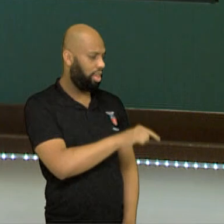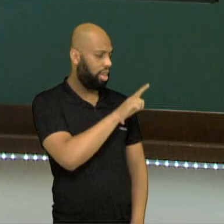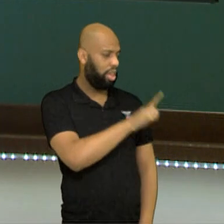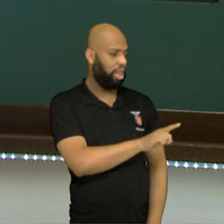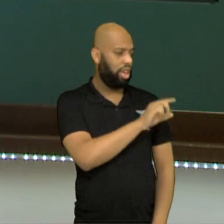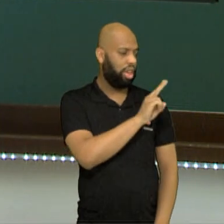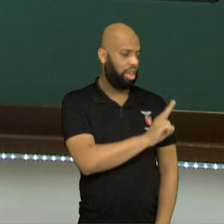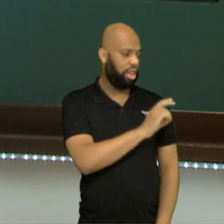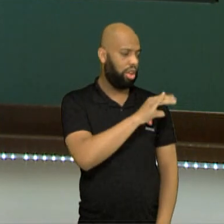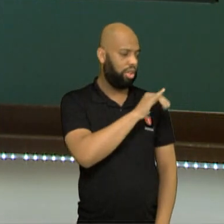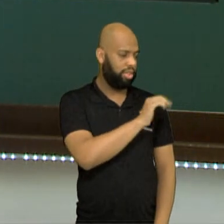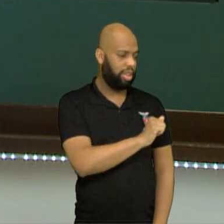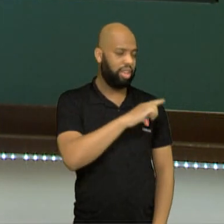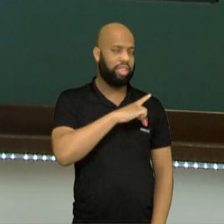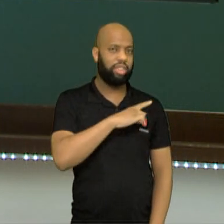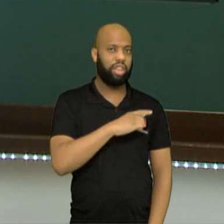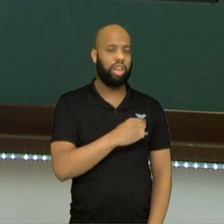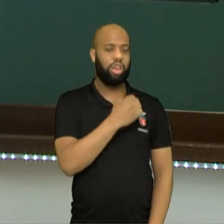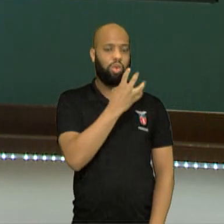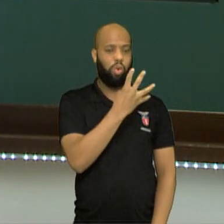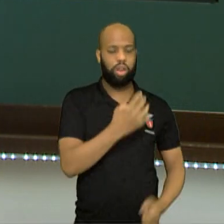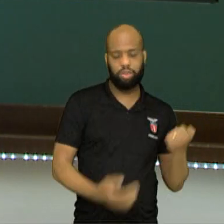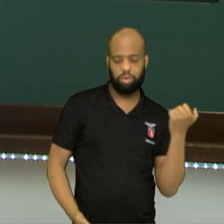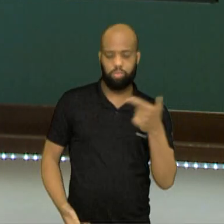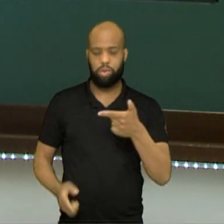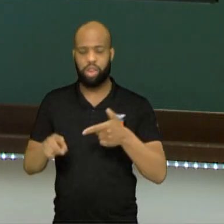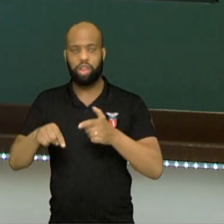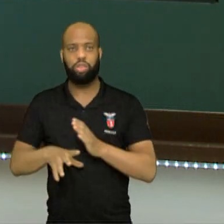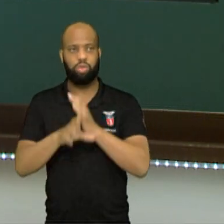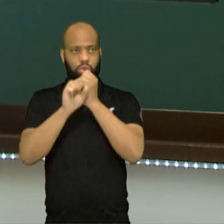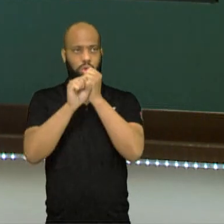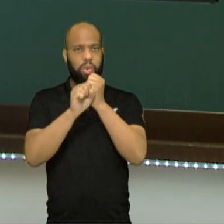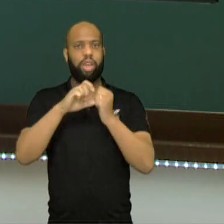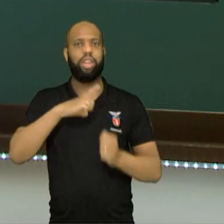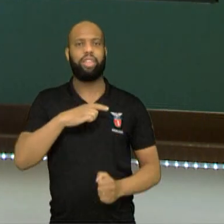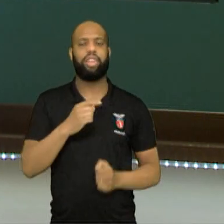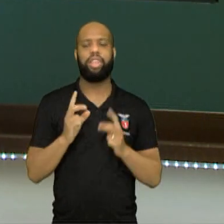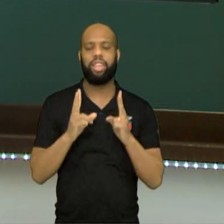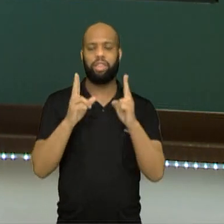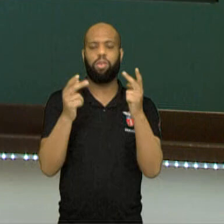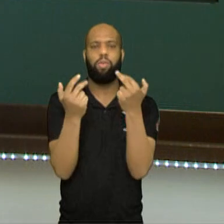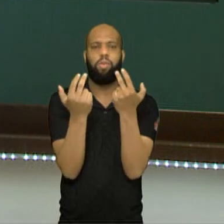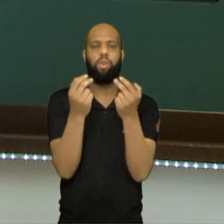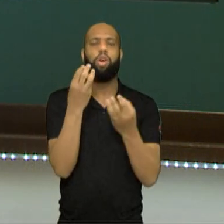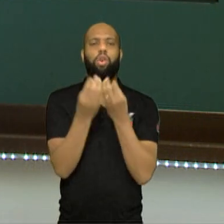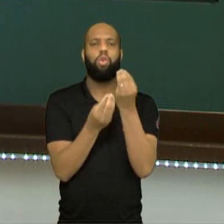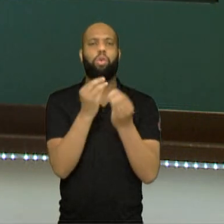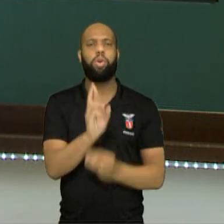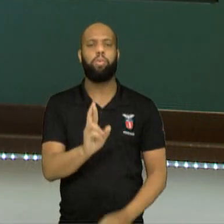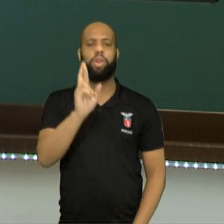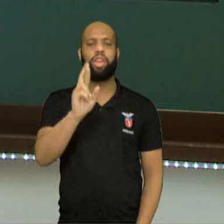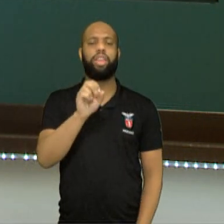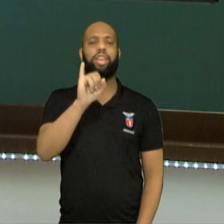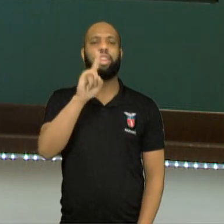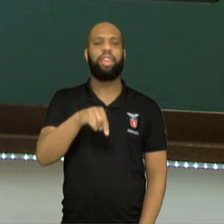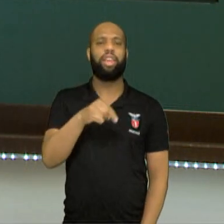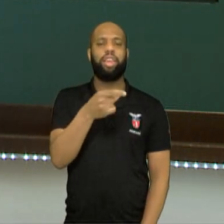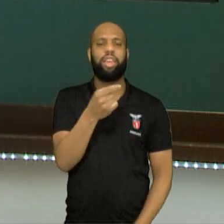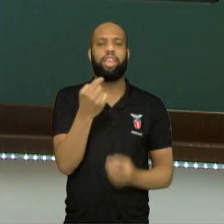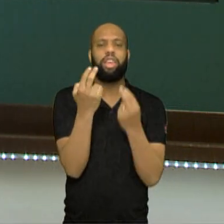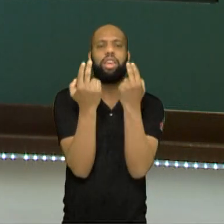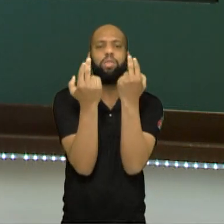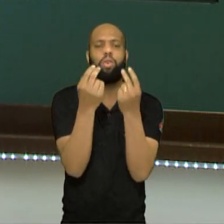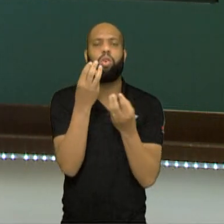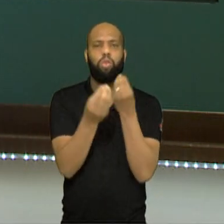uma outra operação matemática, uma soma. Elas teriam a mesma idade. Como é que eu represento valores iguais na